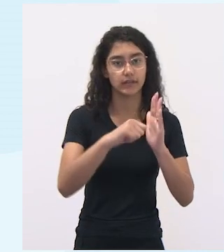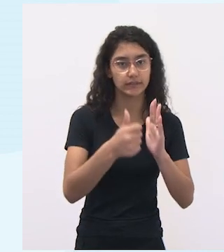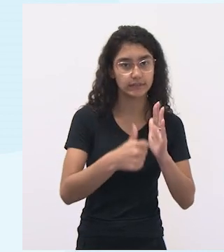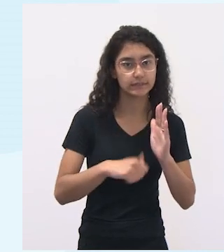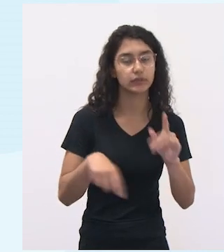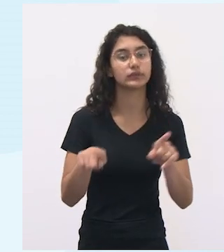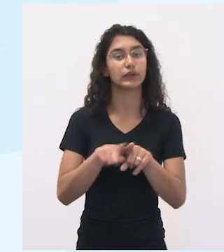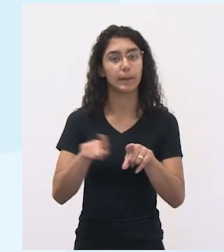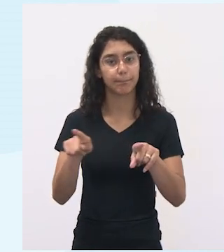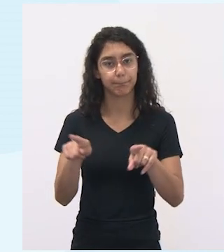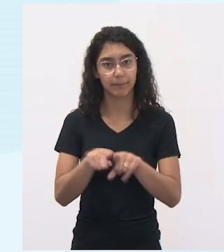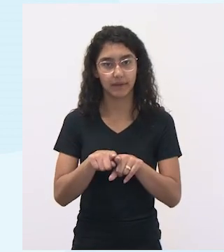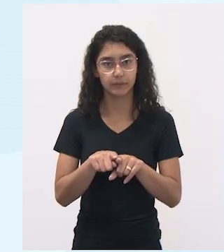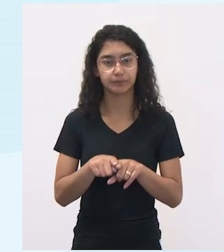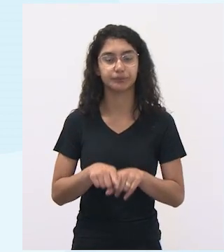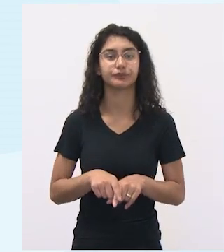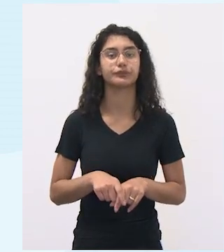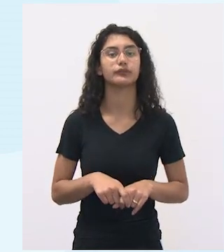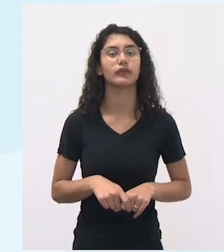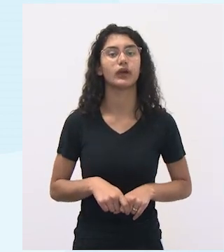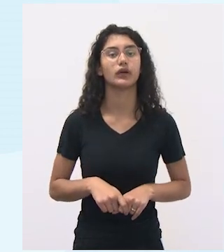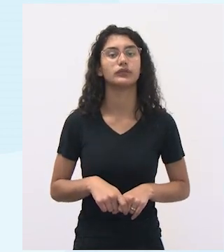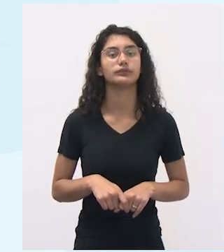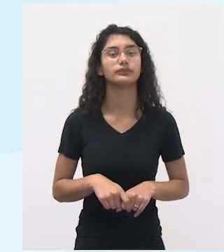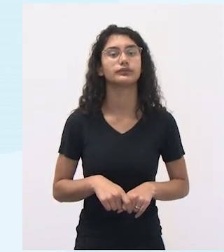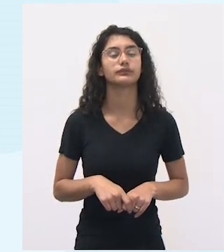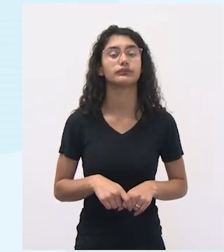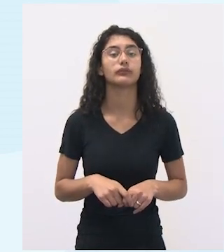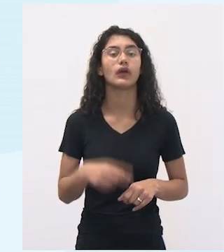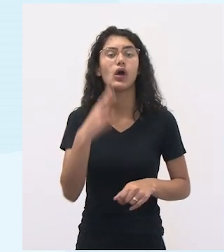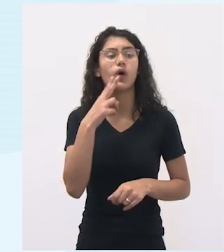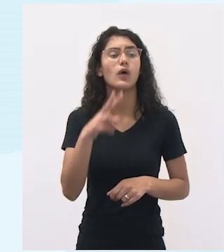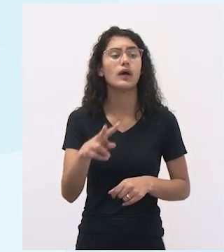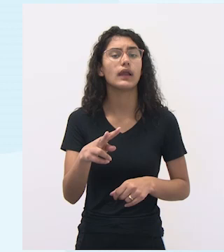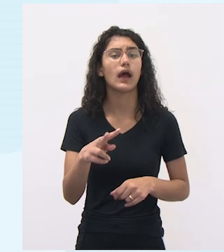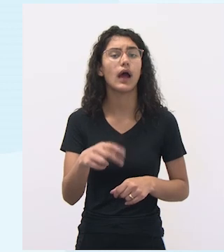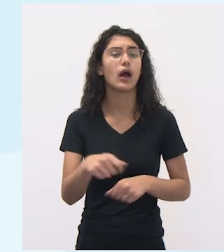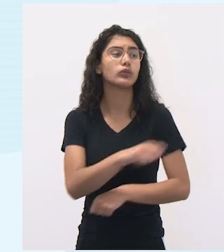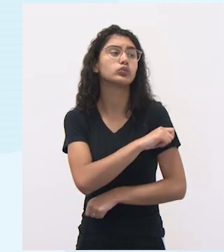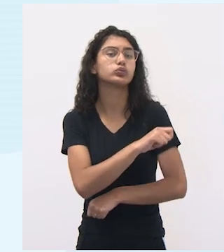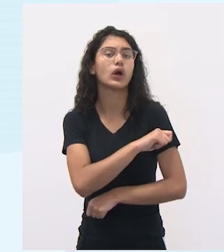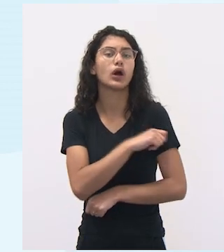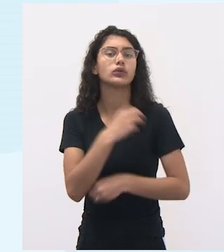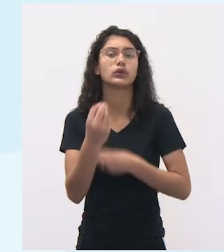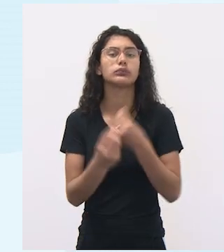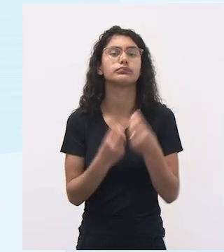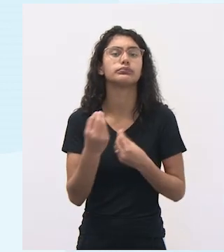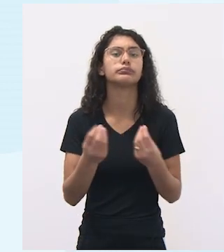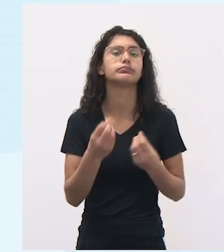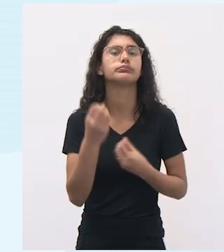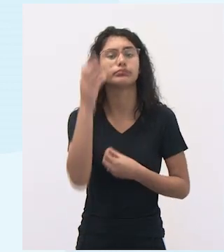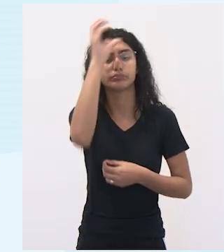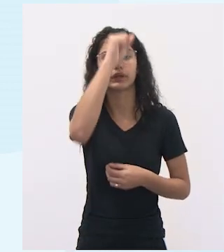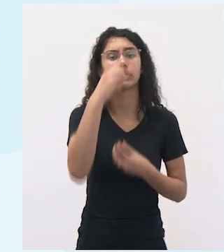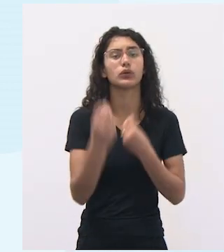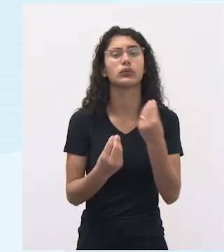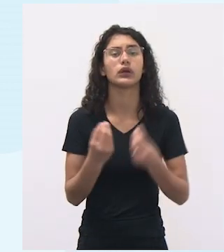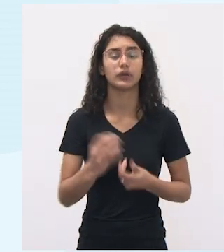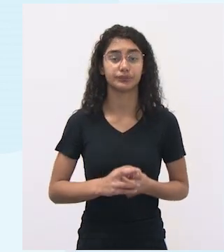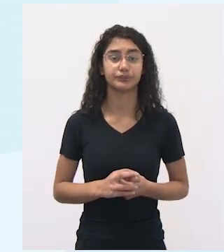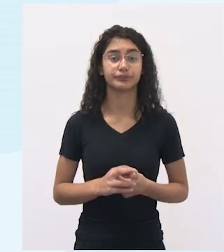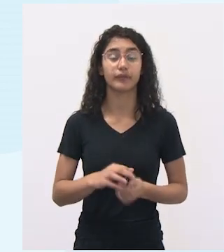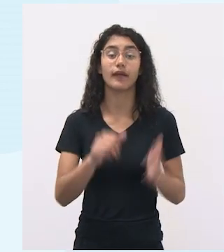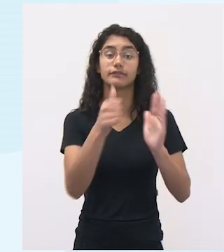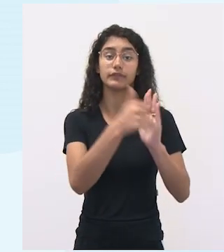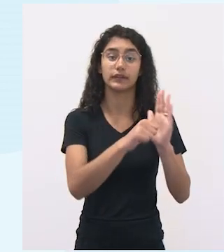tem um propósito, né? Que é o propósito de olhar para o que meu aluno aprendeu. Essa avaliação, ela me